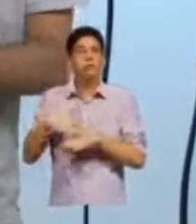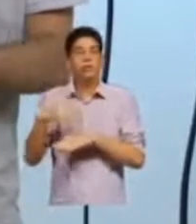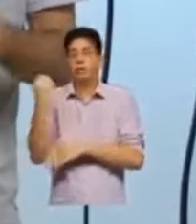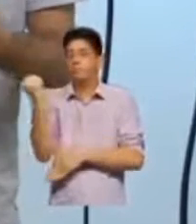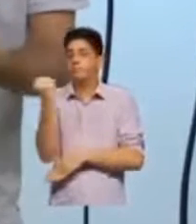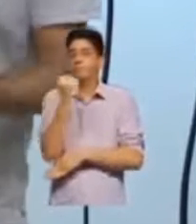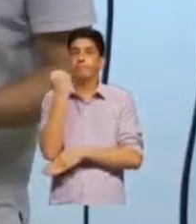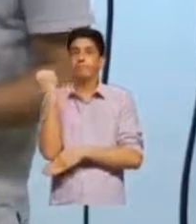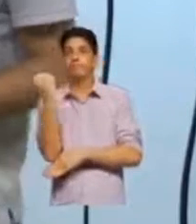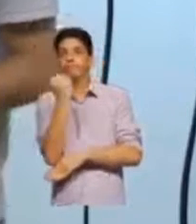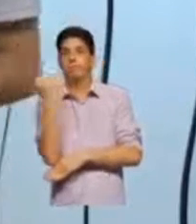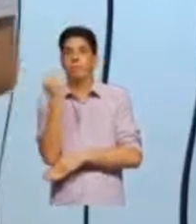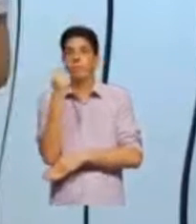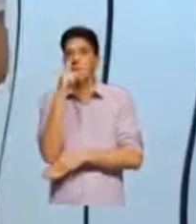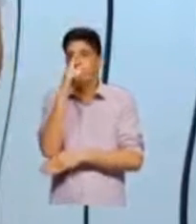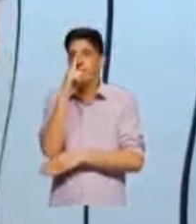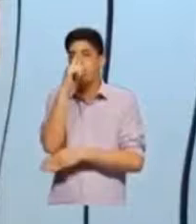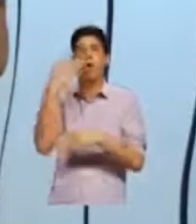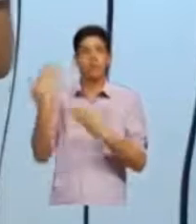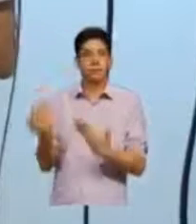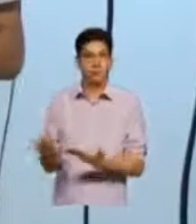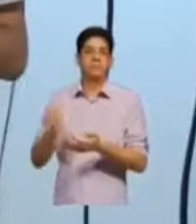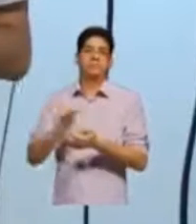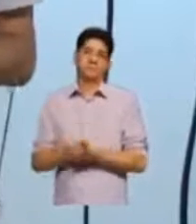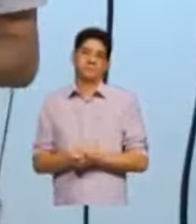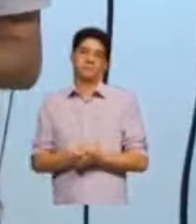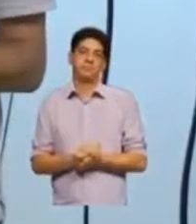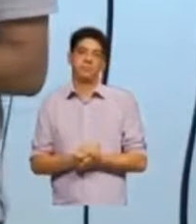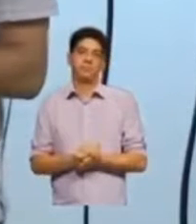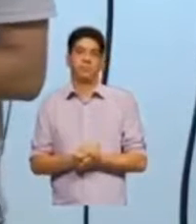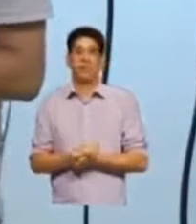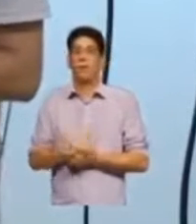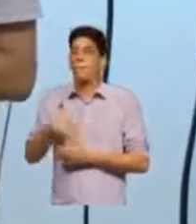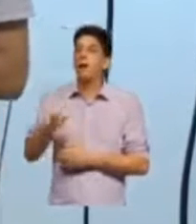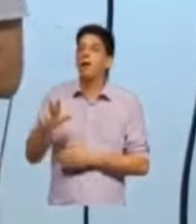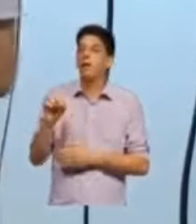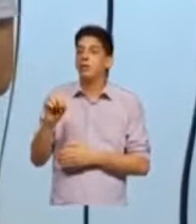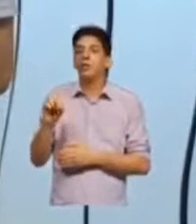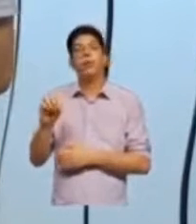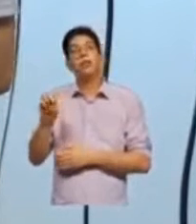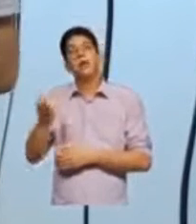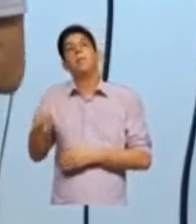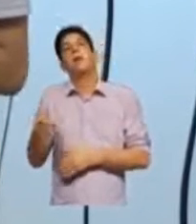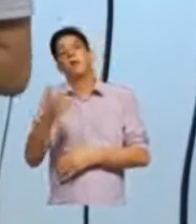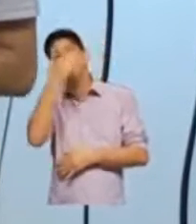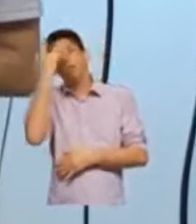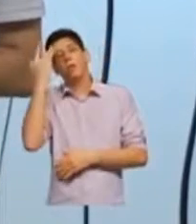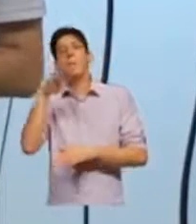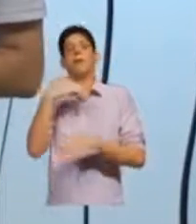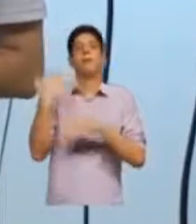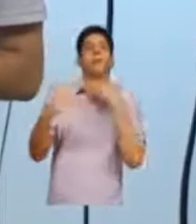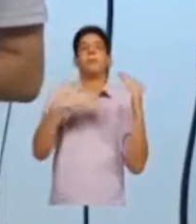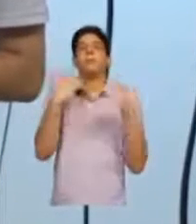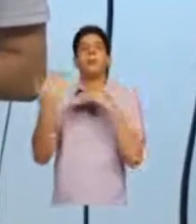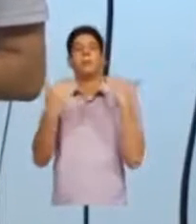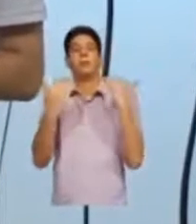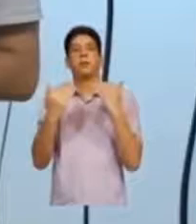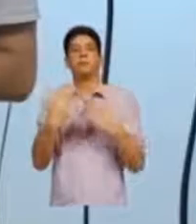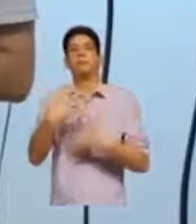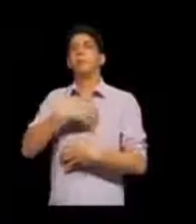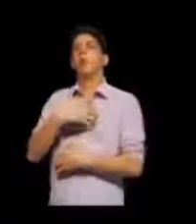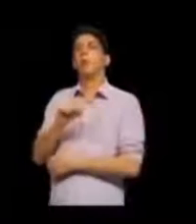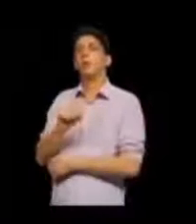digamos assim, mais letal. Então ela matou mais de 50 milhões de pessoas. Os sintomas: forte